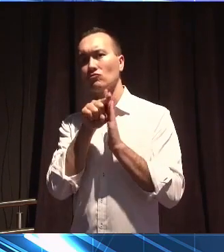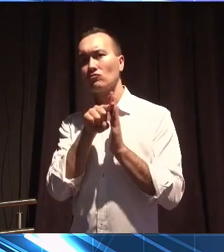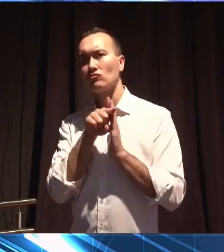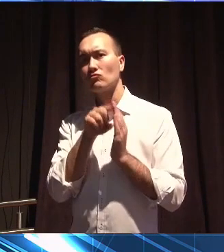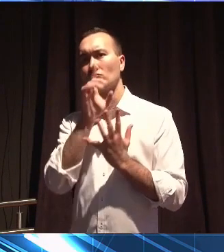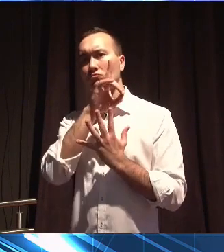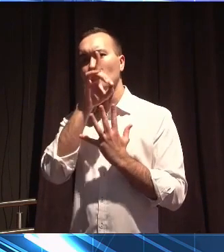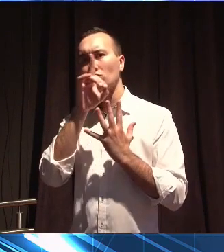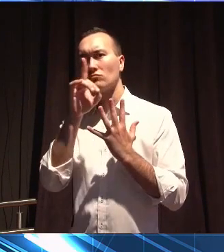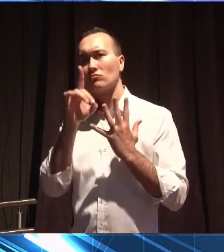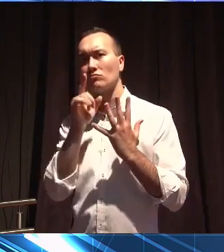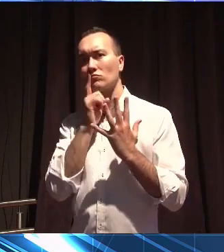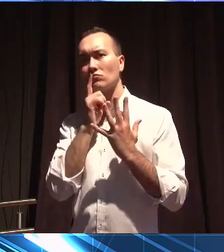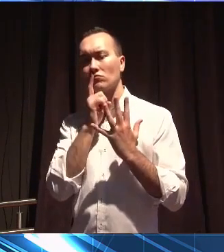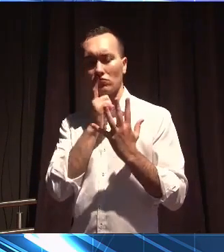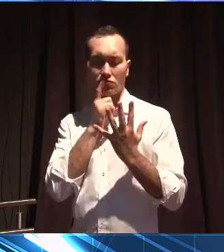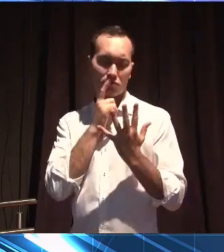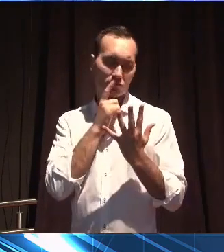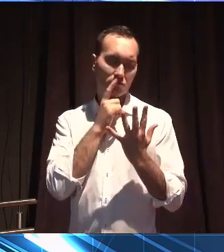que são emitidos pelo nosso cérebro.